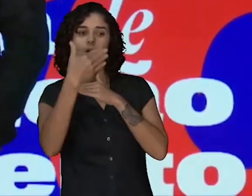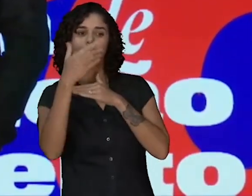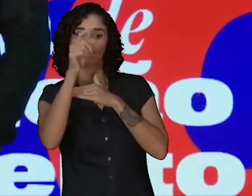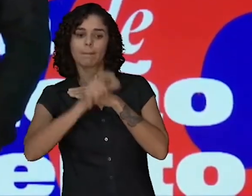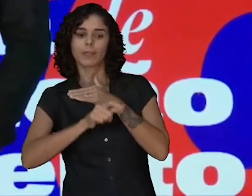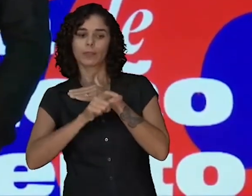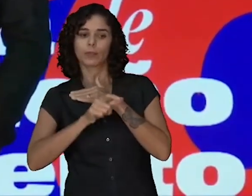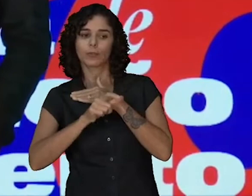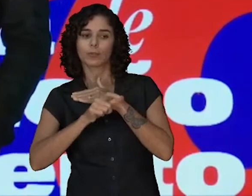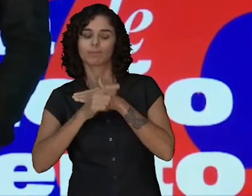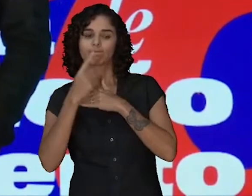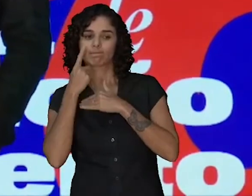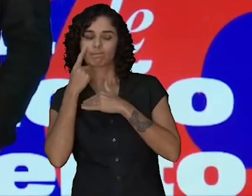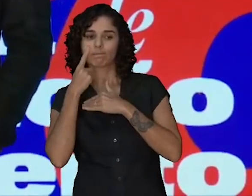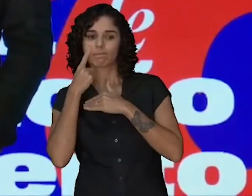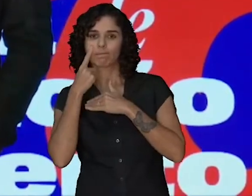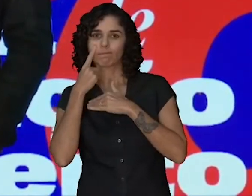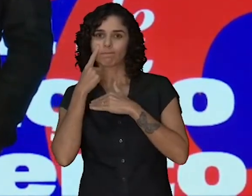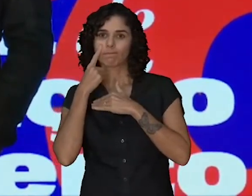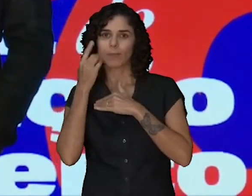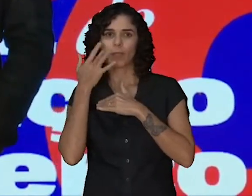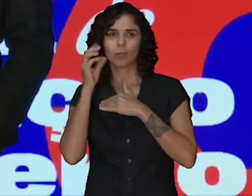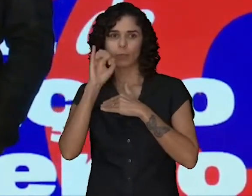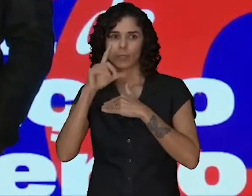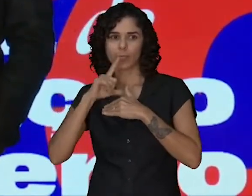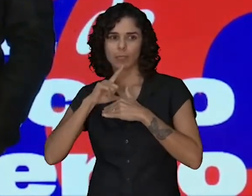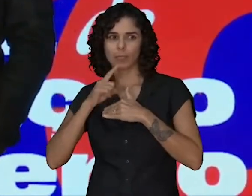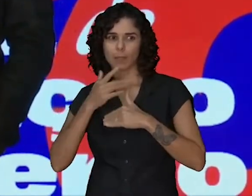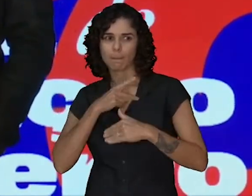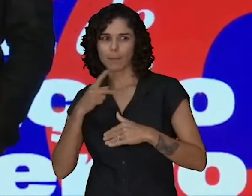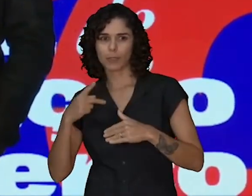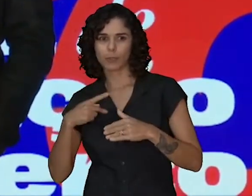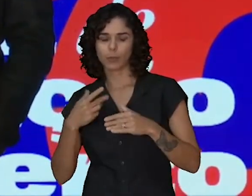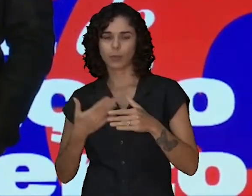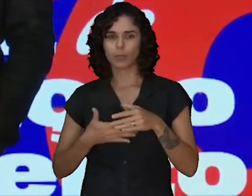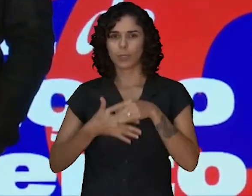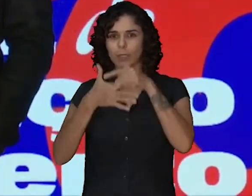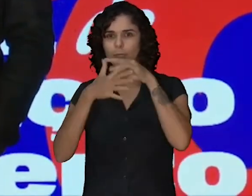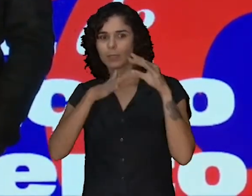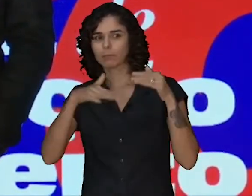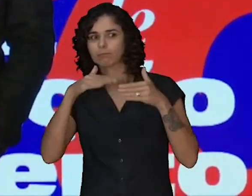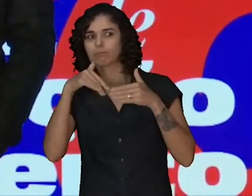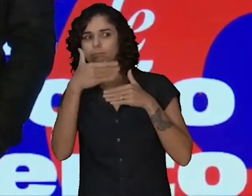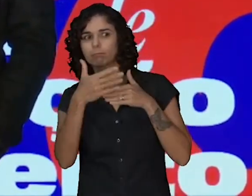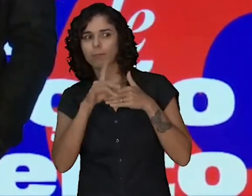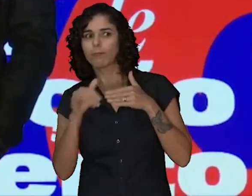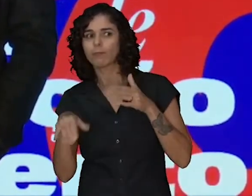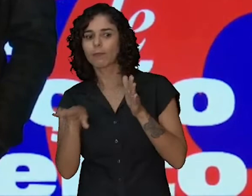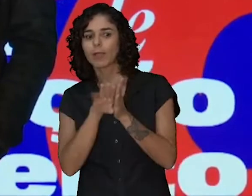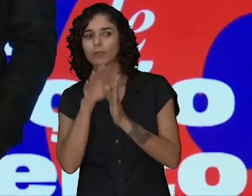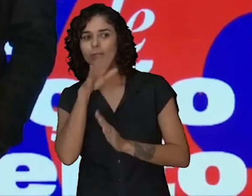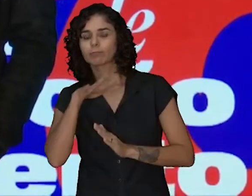Eu não sei se já tem alguns pastores e ministros aí, se não tiver, estão chegando, já tem.